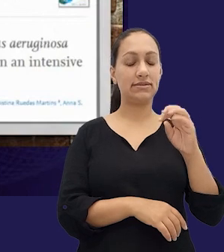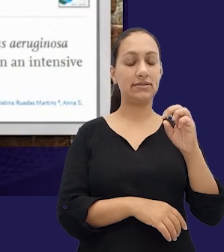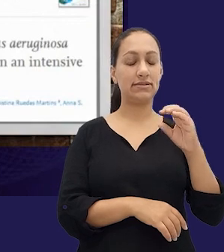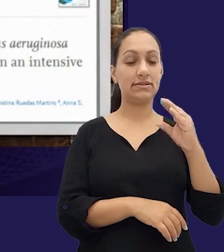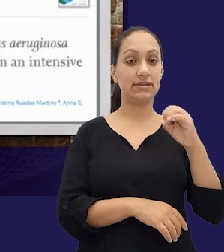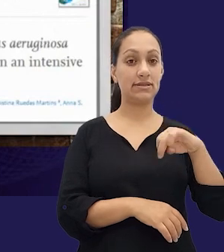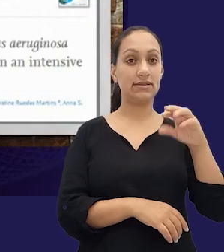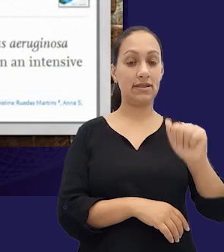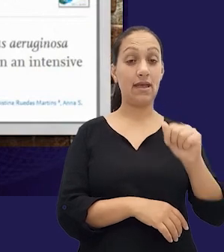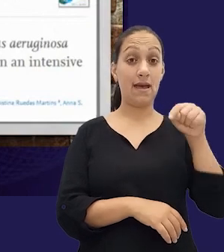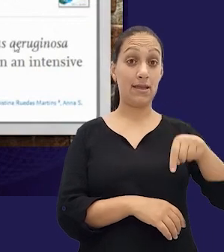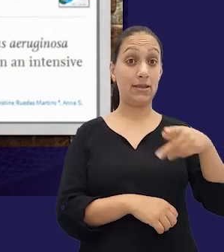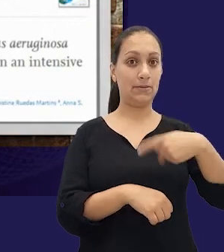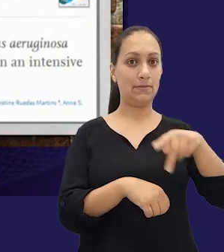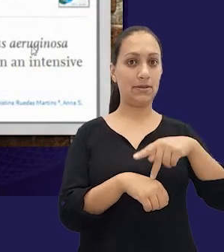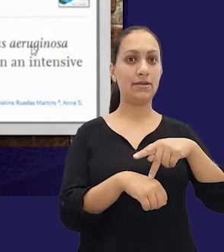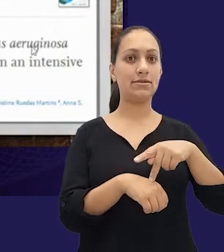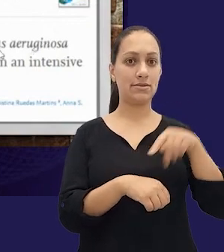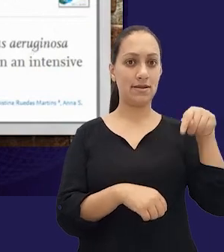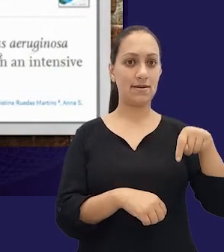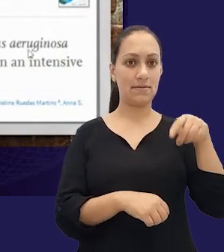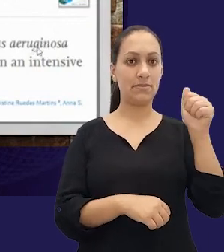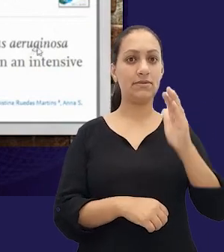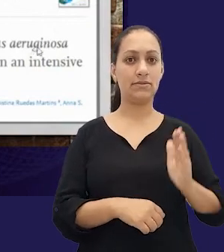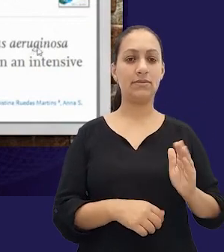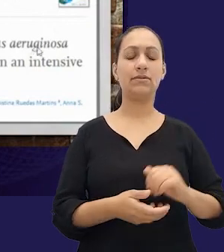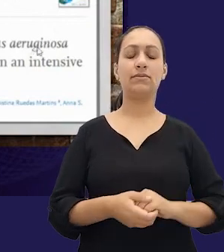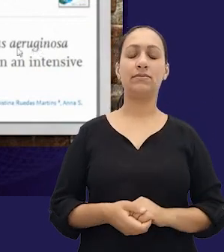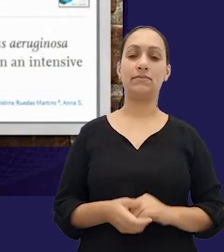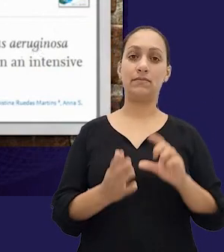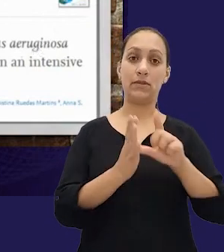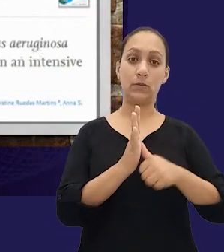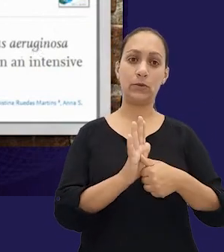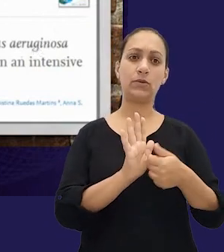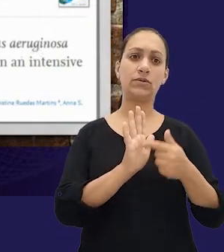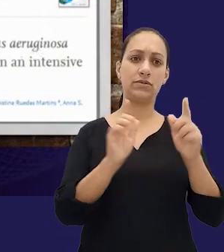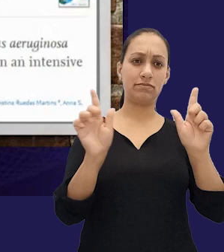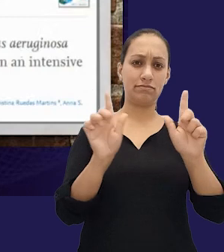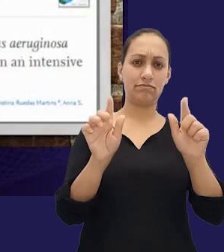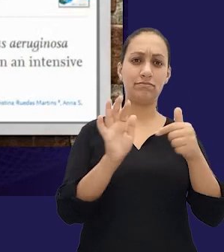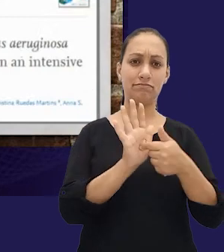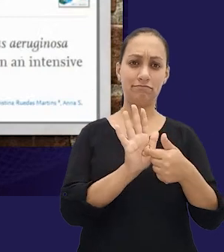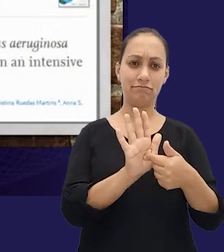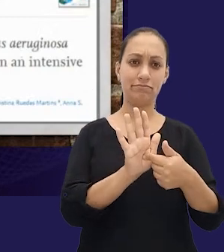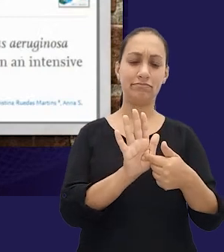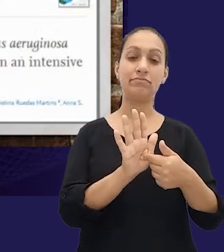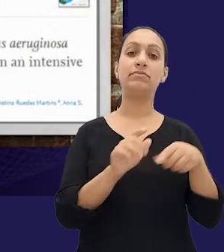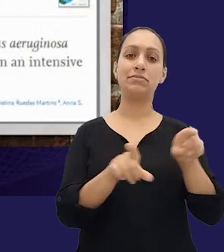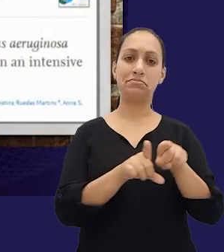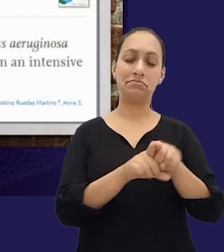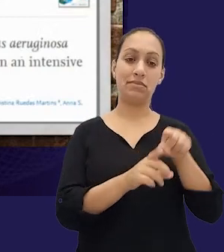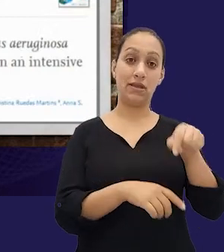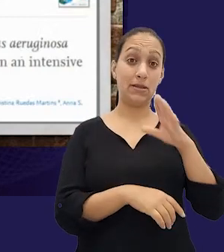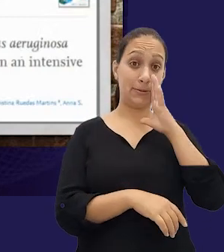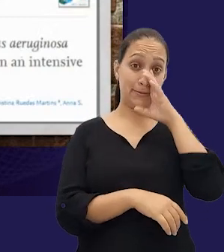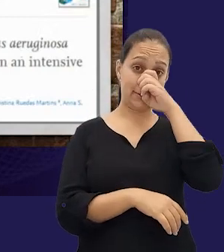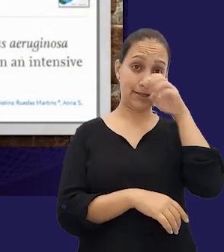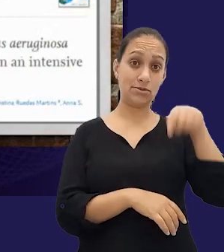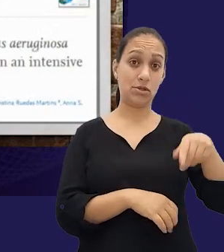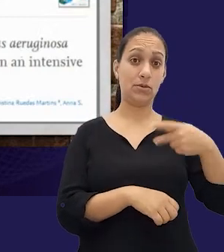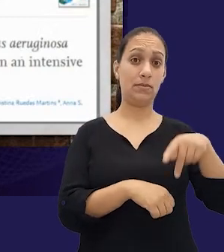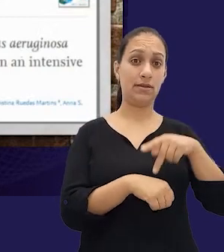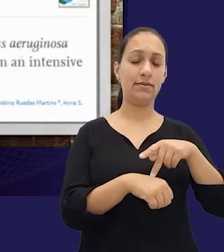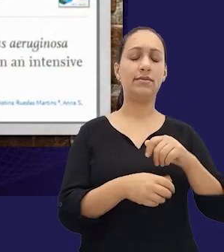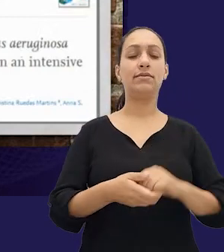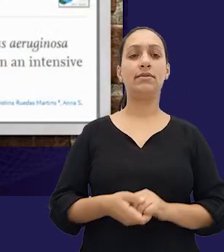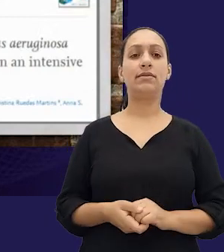país. Depois um relato de Pseudomonas aeruginosa, também aqui no nosso país, resistente à polimixina, tá?